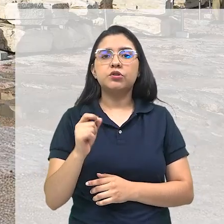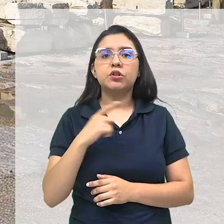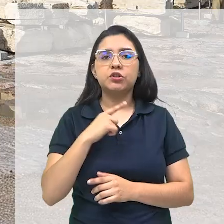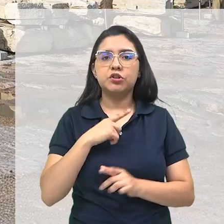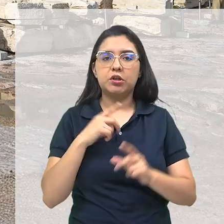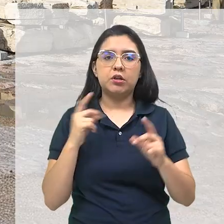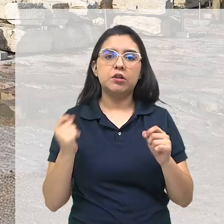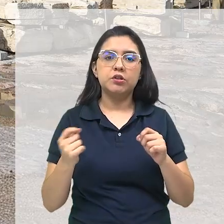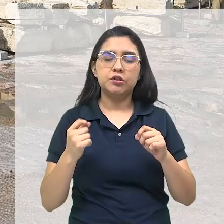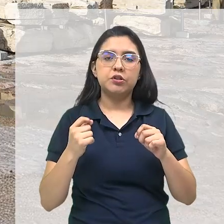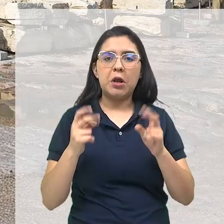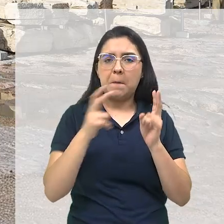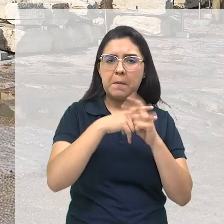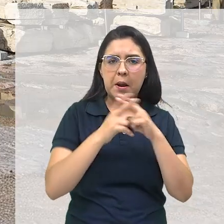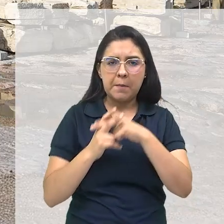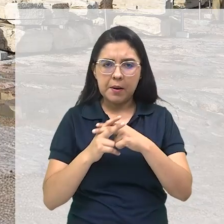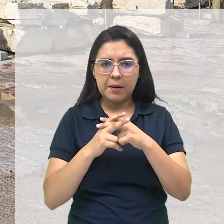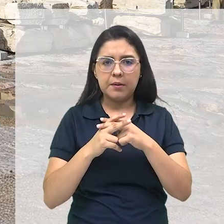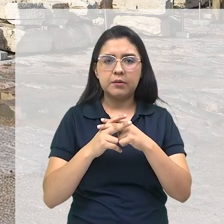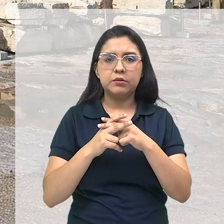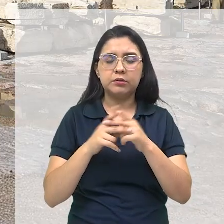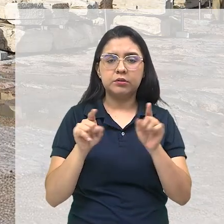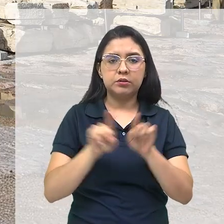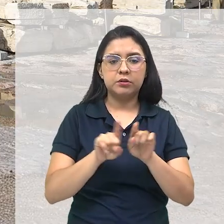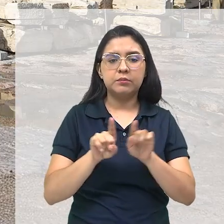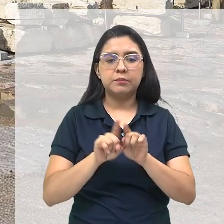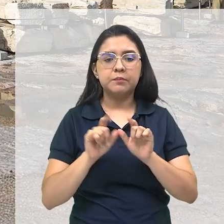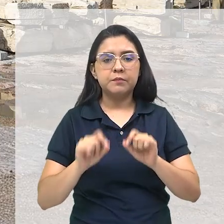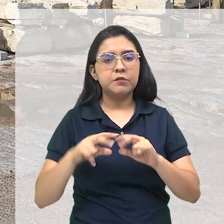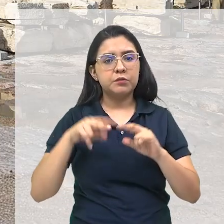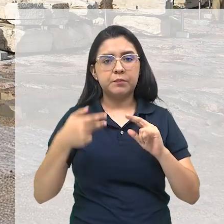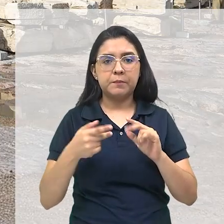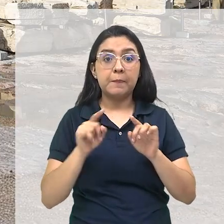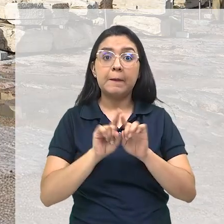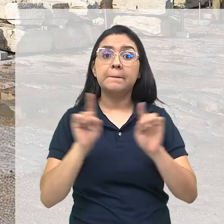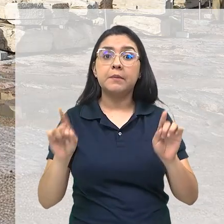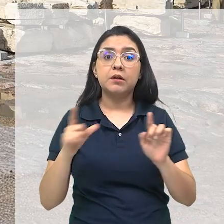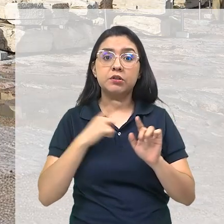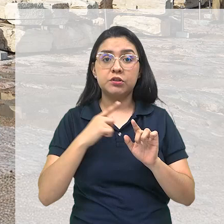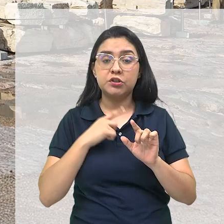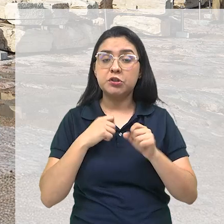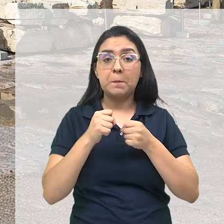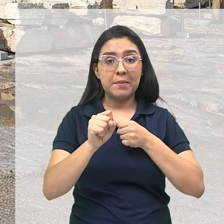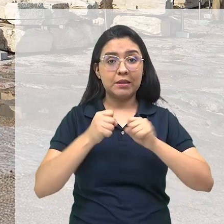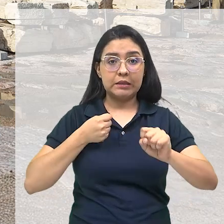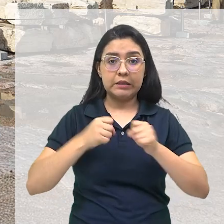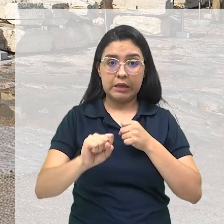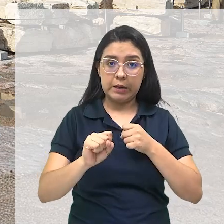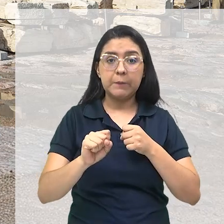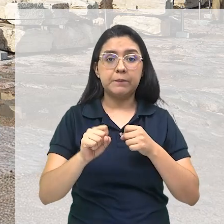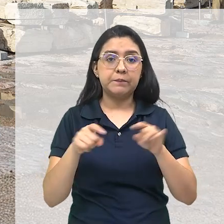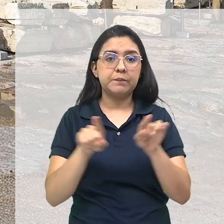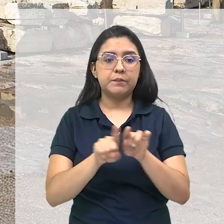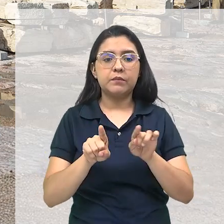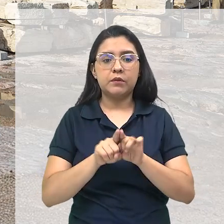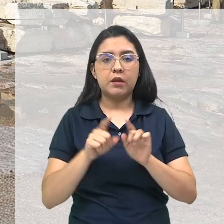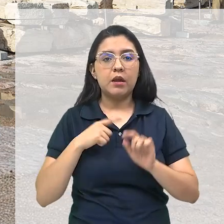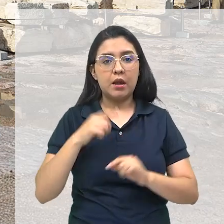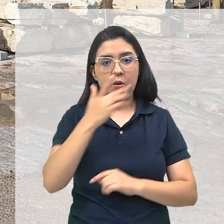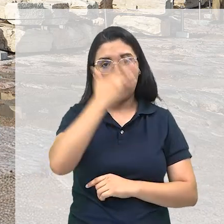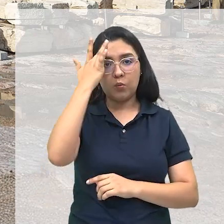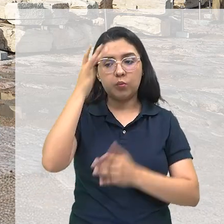de imobilização, de agarrar ou de projetar o adversário, mas sim de bater, né,